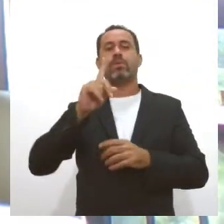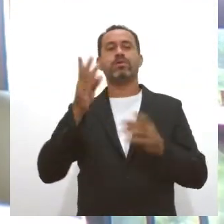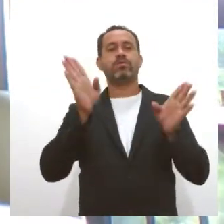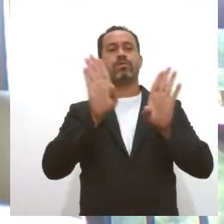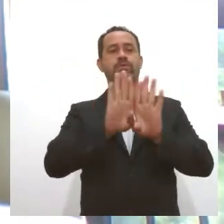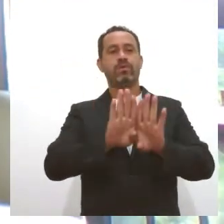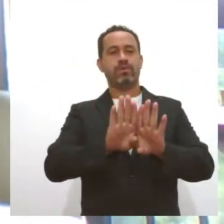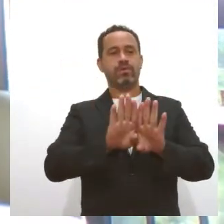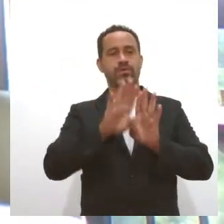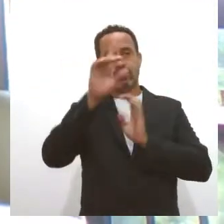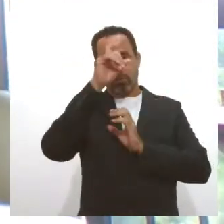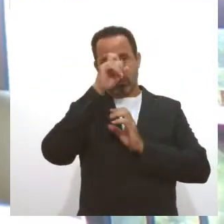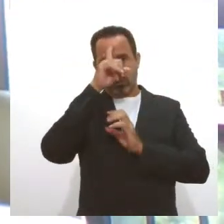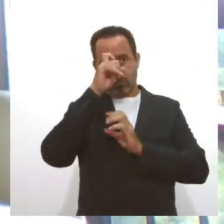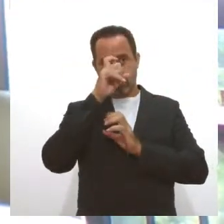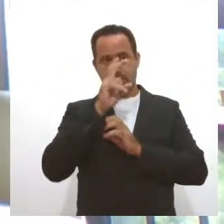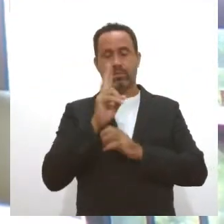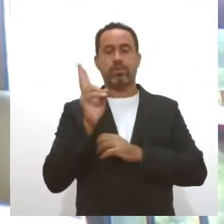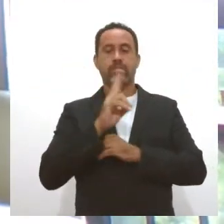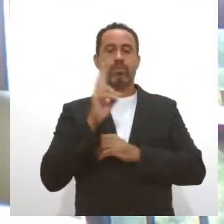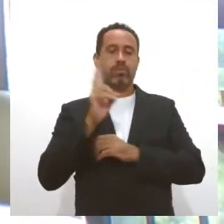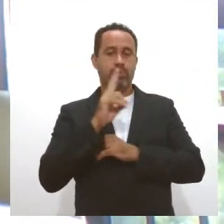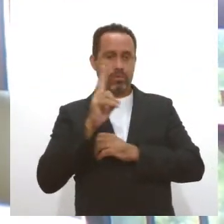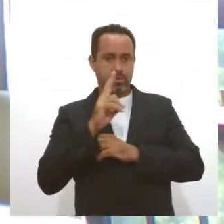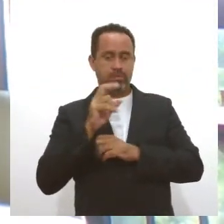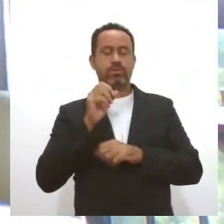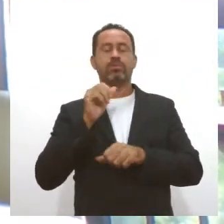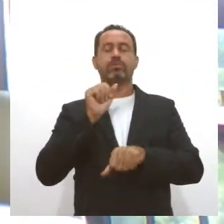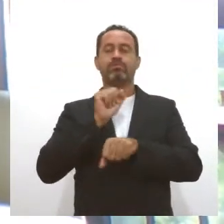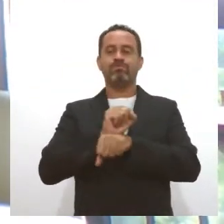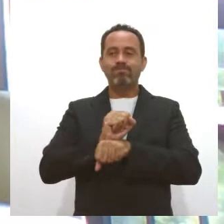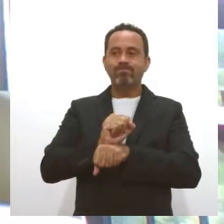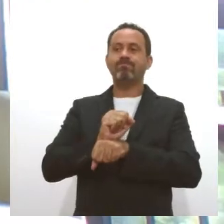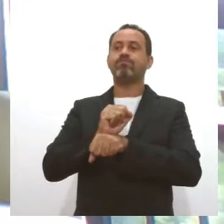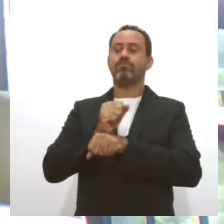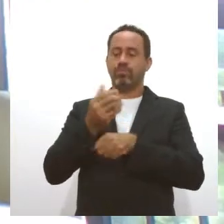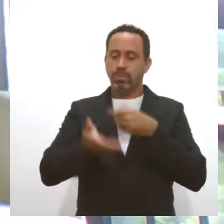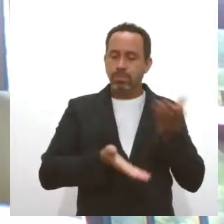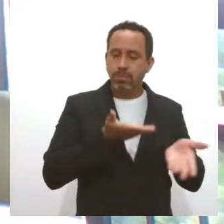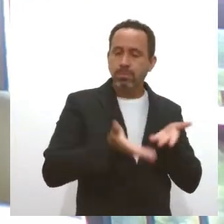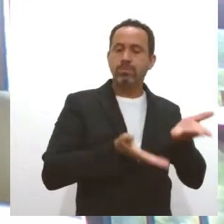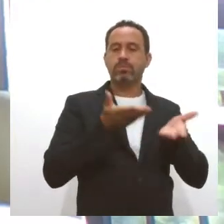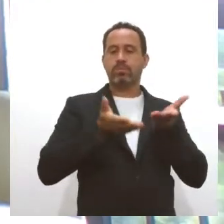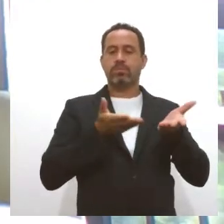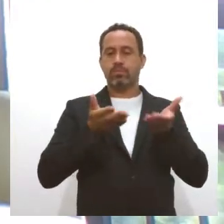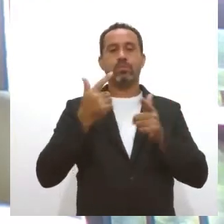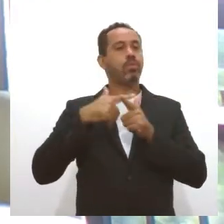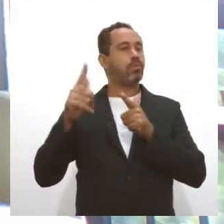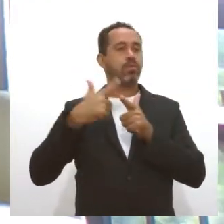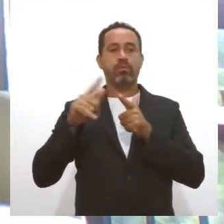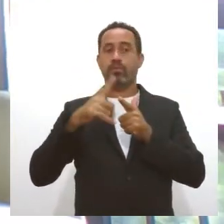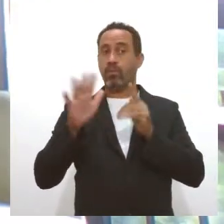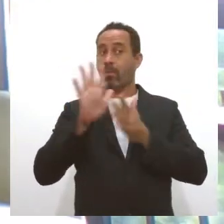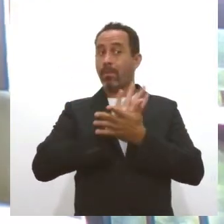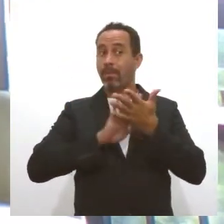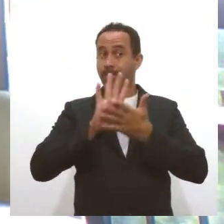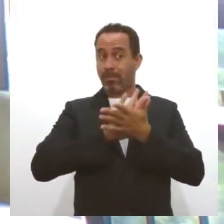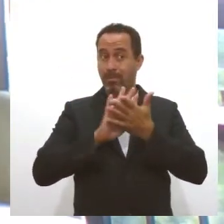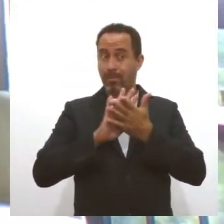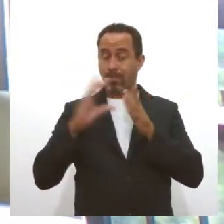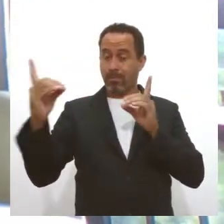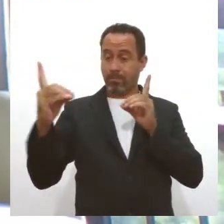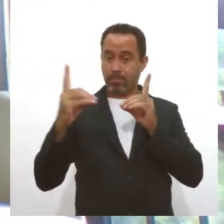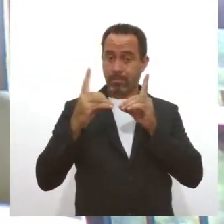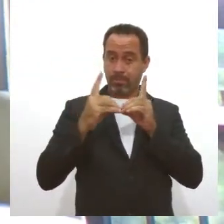de atendimento de urgência e emergência. Conseguimos segurar todos os pacientes. Não migrou nenhum paciente da rede privada para o sistema